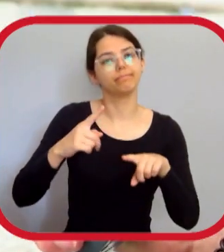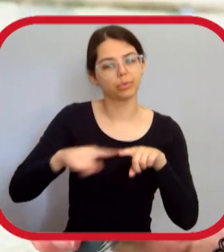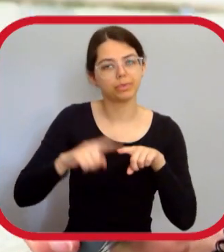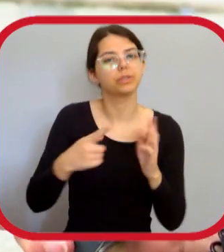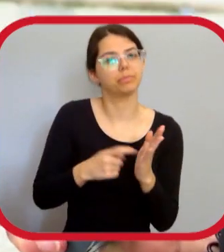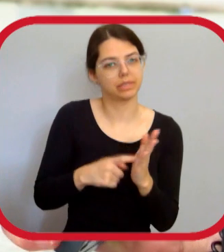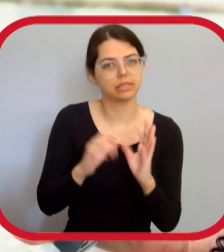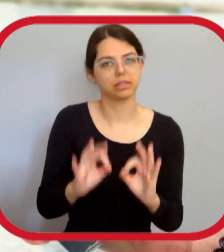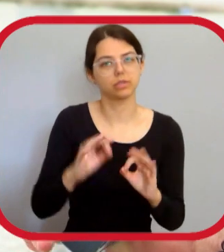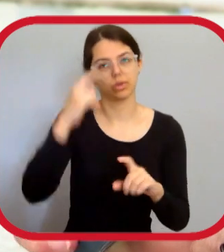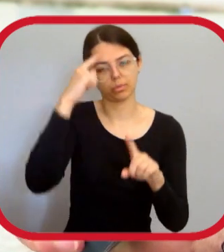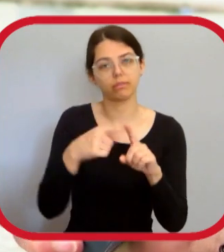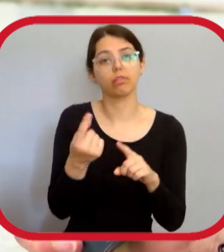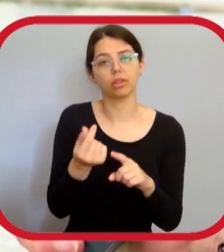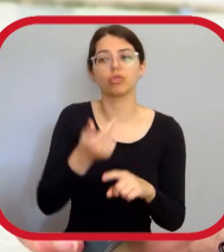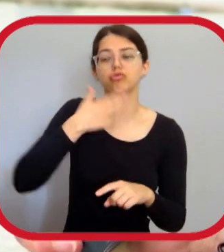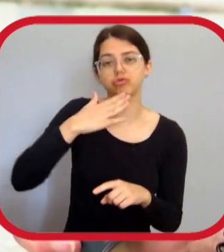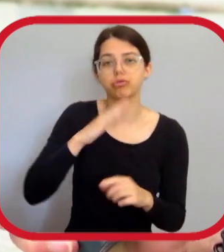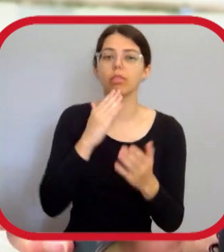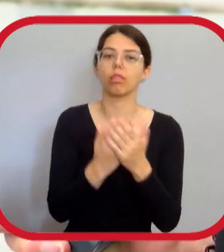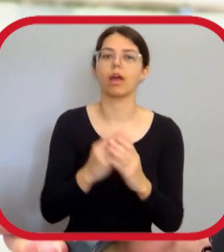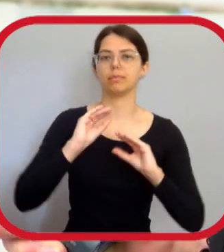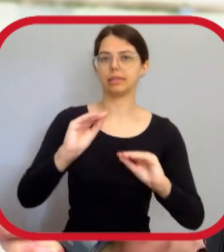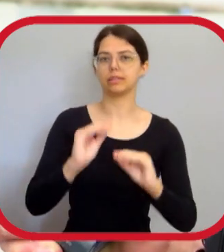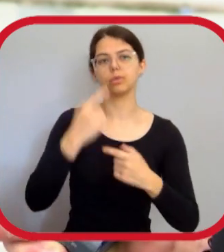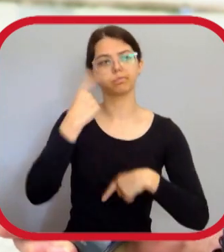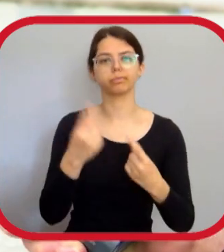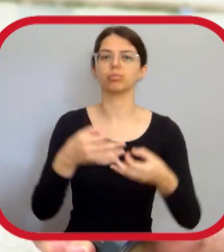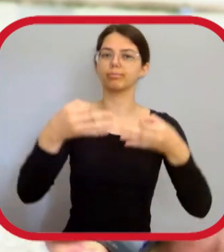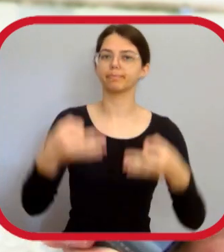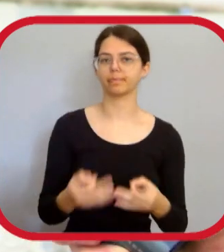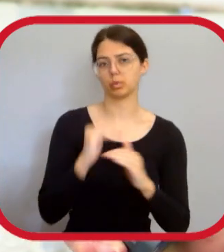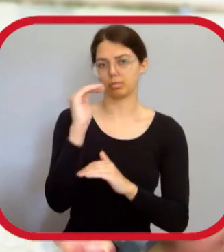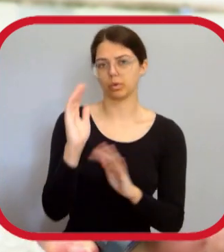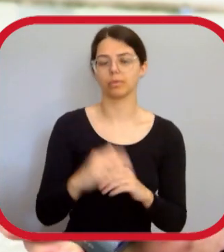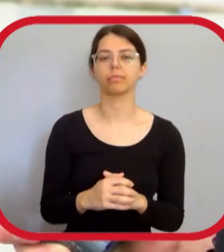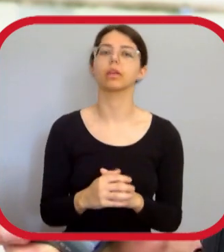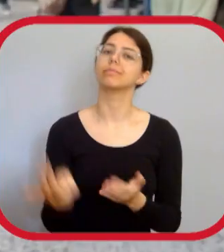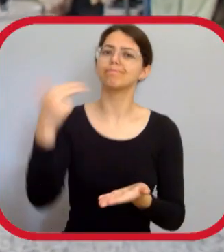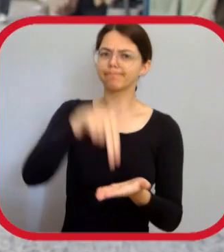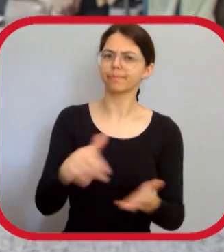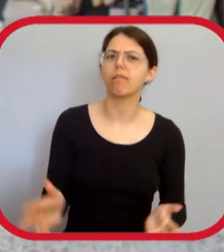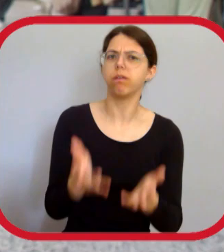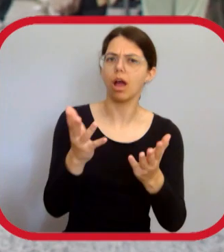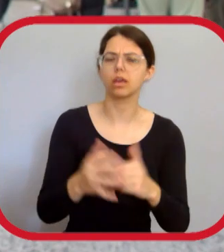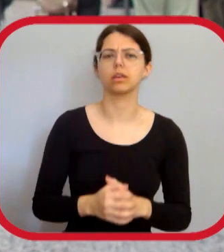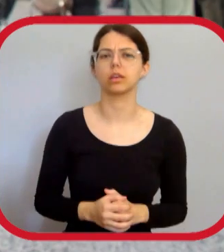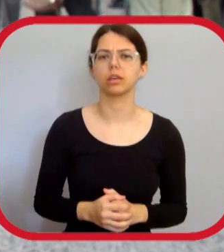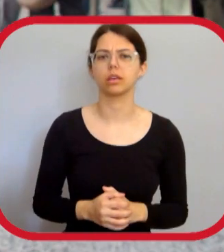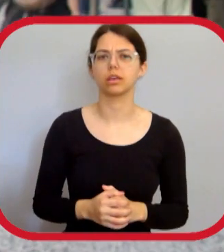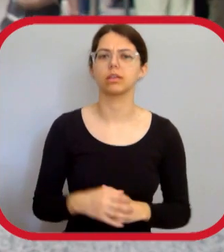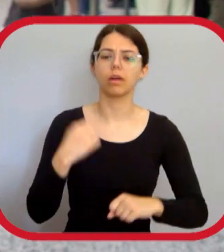porque é necessário propinas para termos, de certa forma, o dinheiro que é suficiente para estabelecer o ensino público superior. Levantem-se do vosso